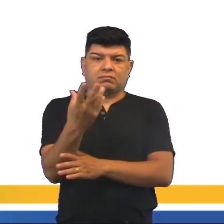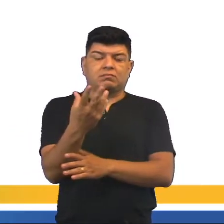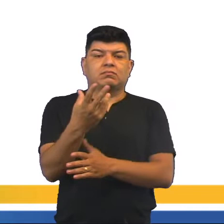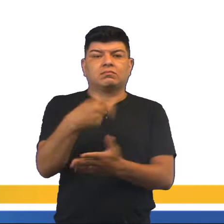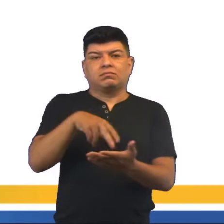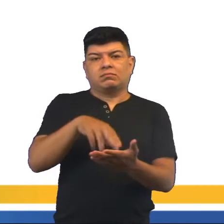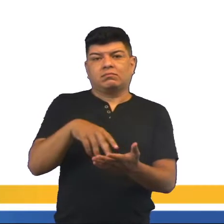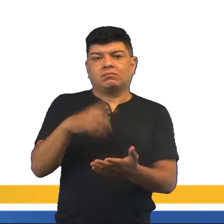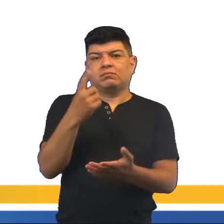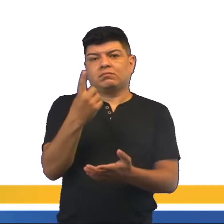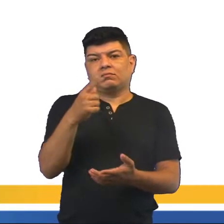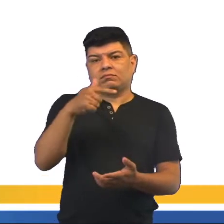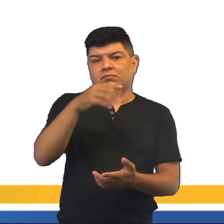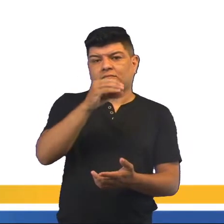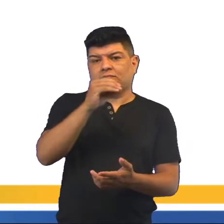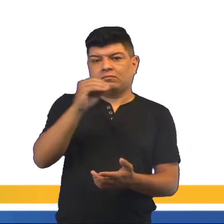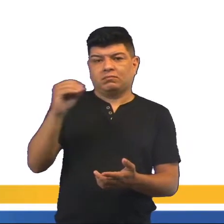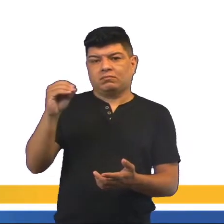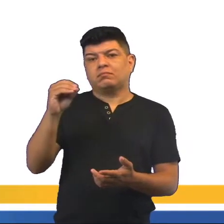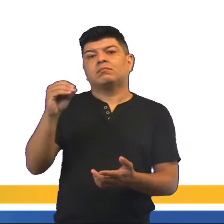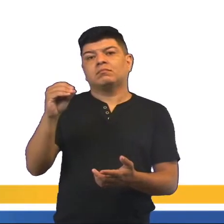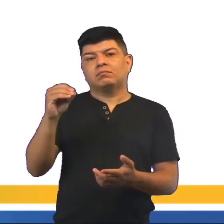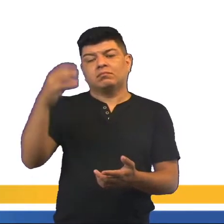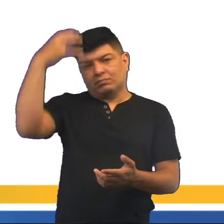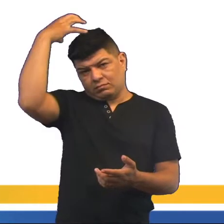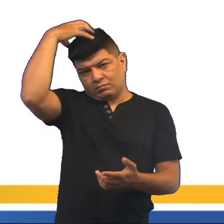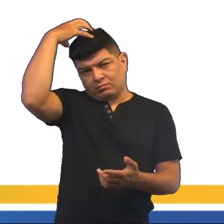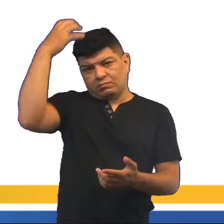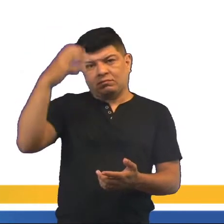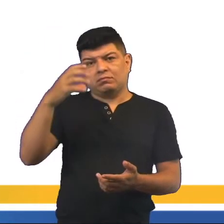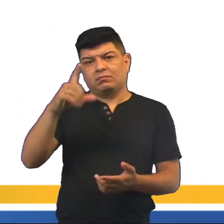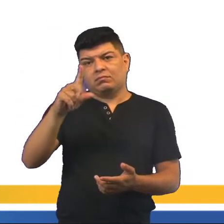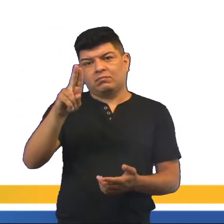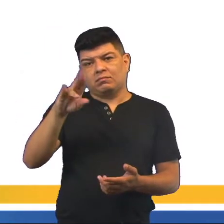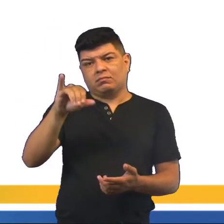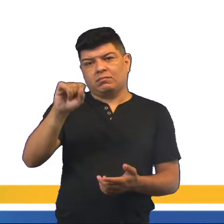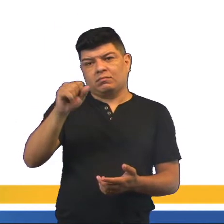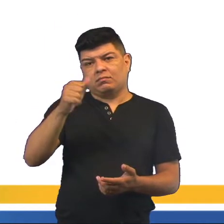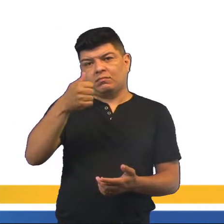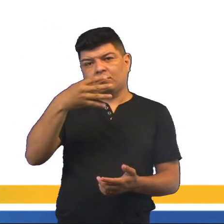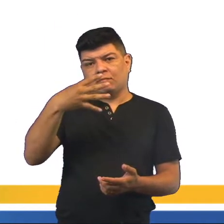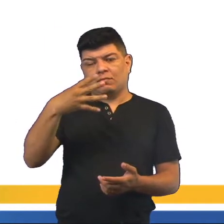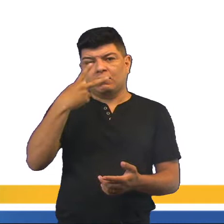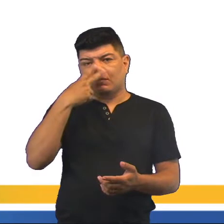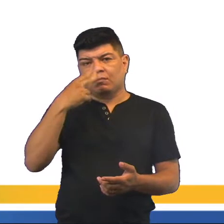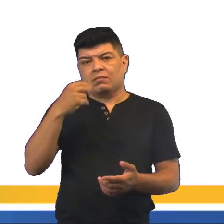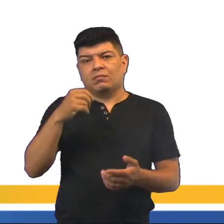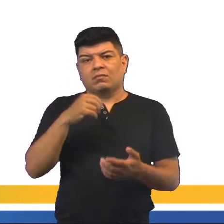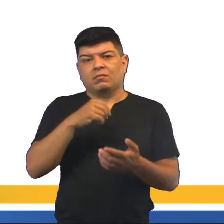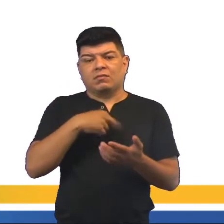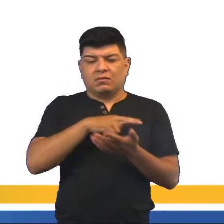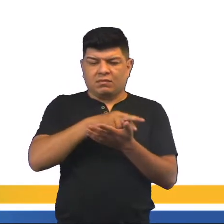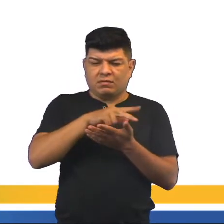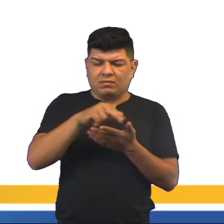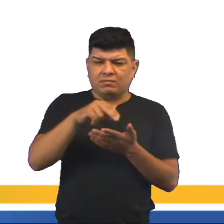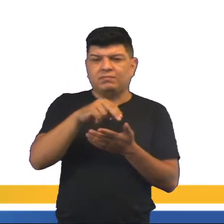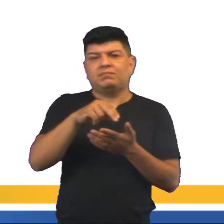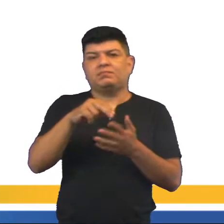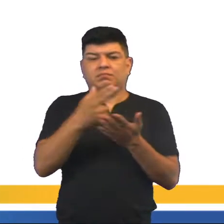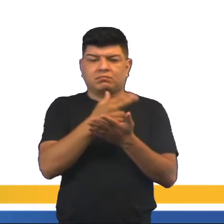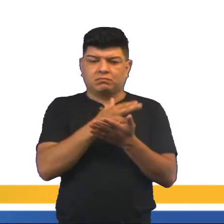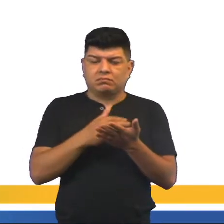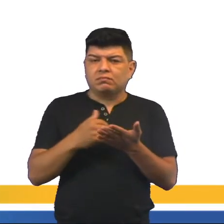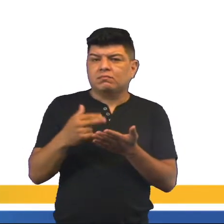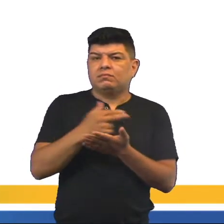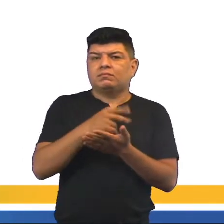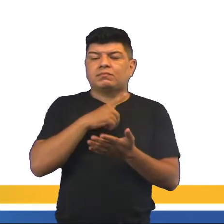em 1700 na corte de Luís XIV, para nomear um sistema de signos, gráficos, né,